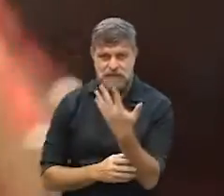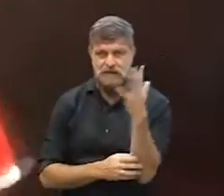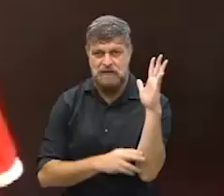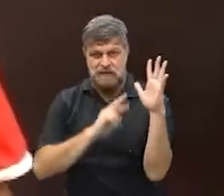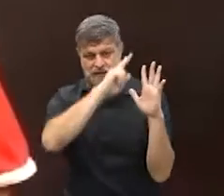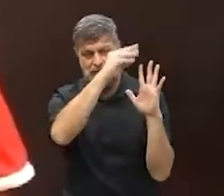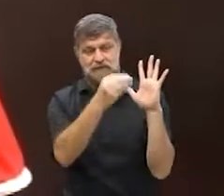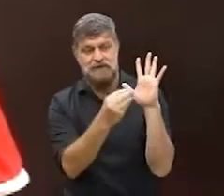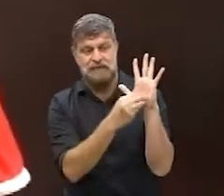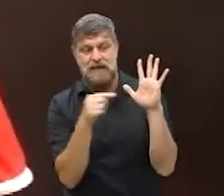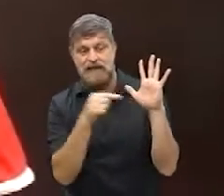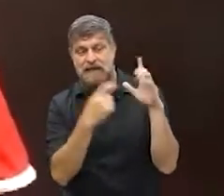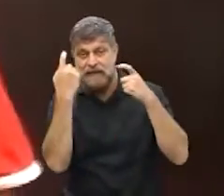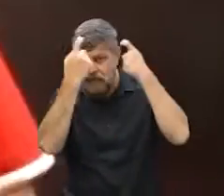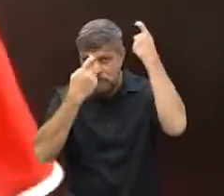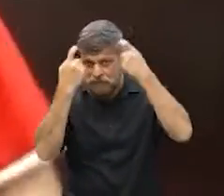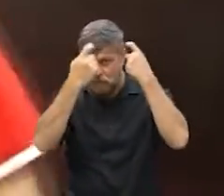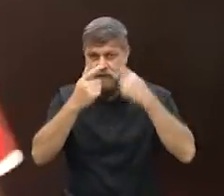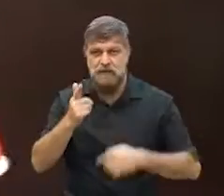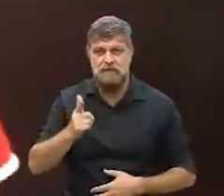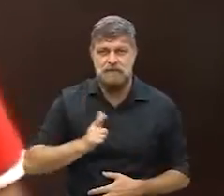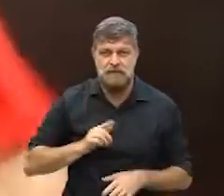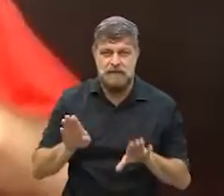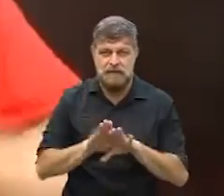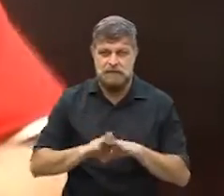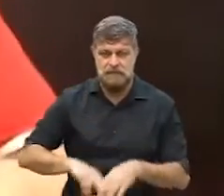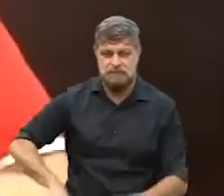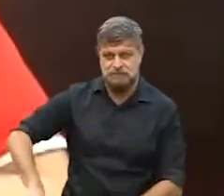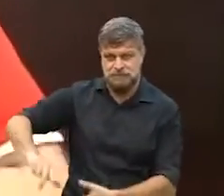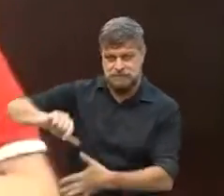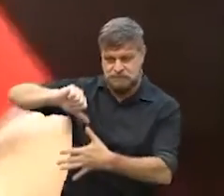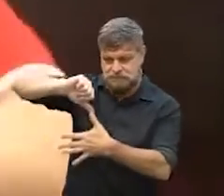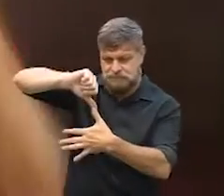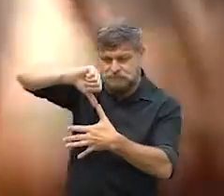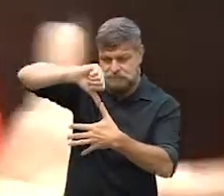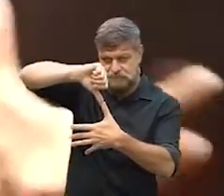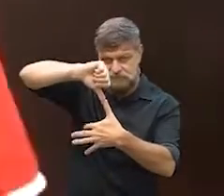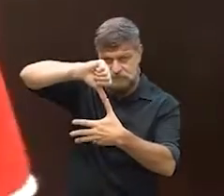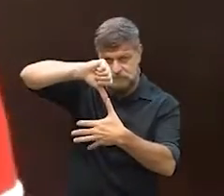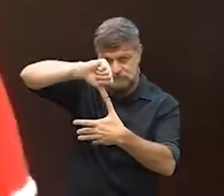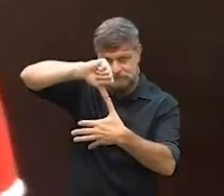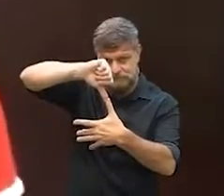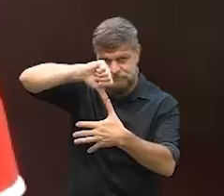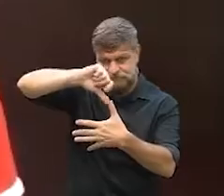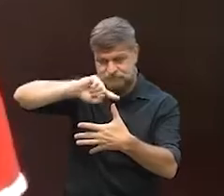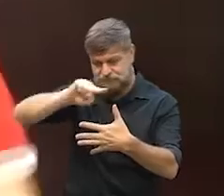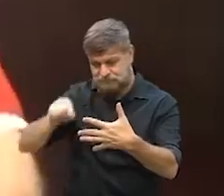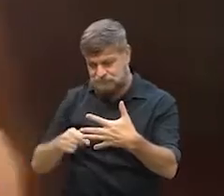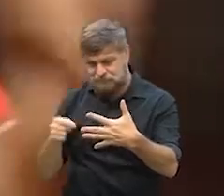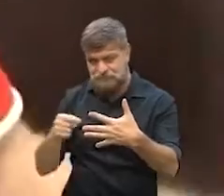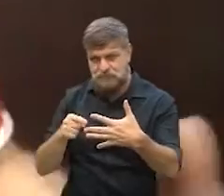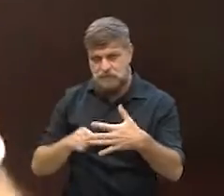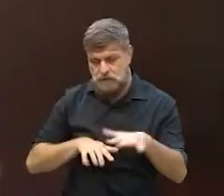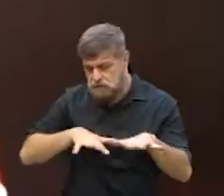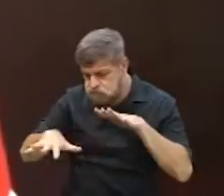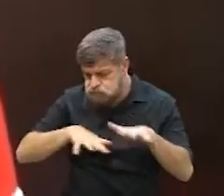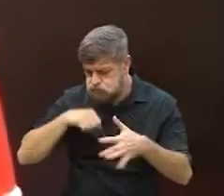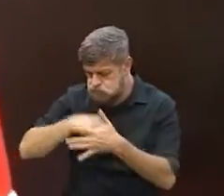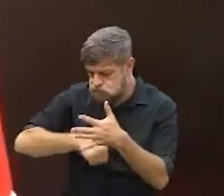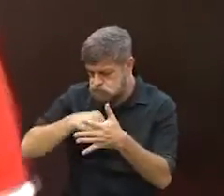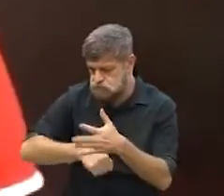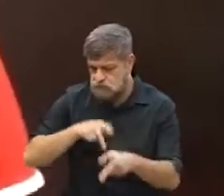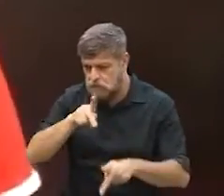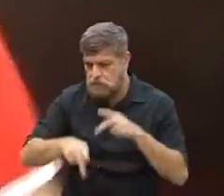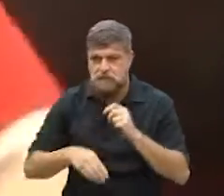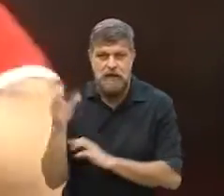ambientais e de quem se preocupa com isso. Você tem uma América do Sul que está explodindo em levantes